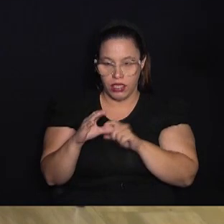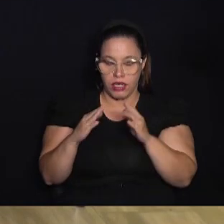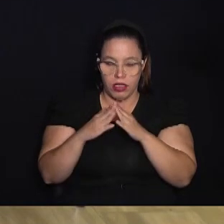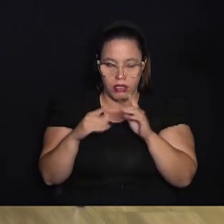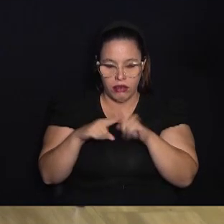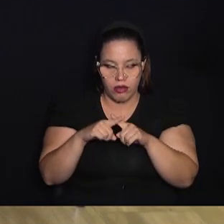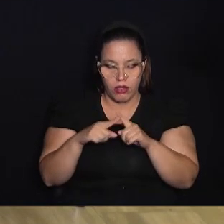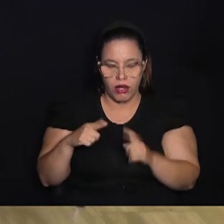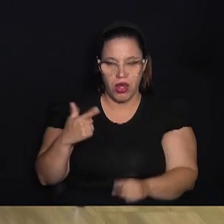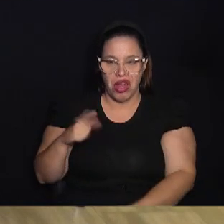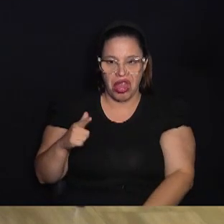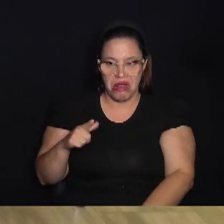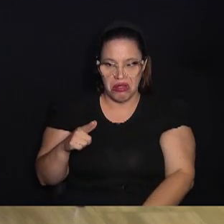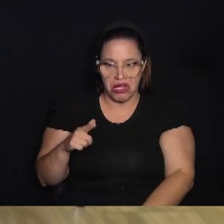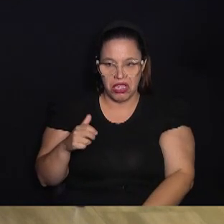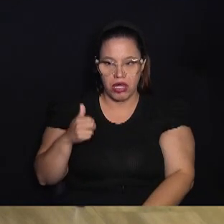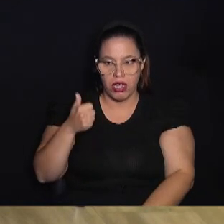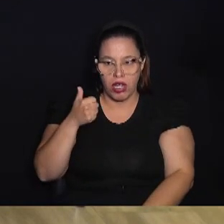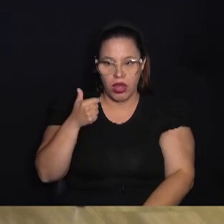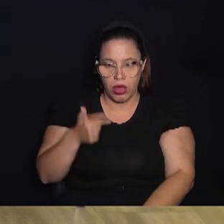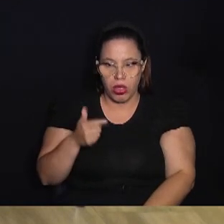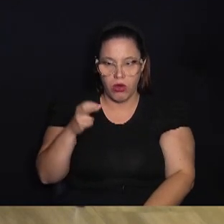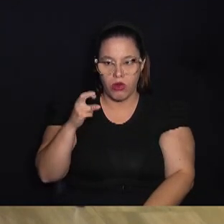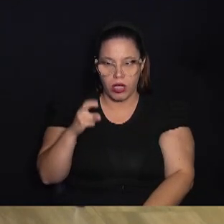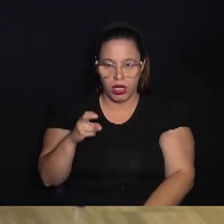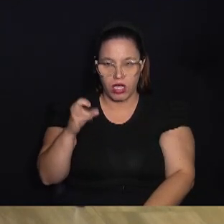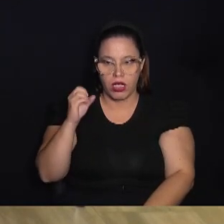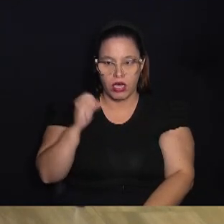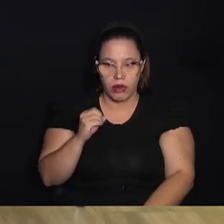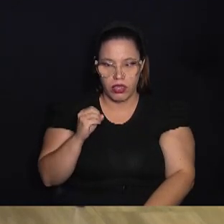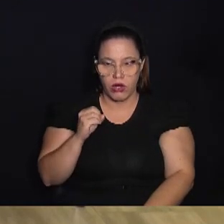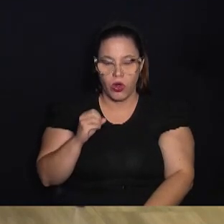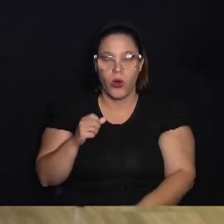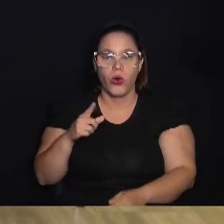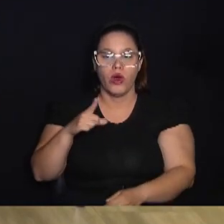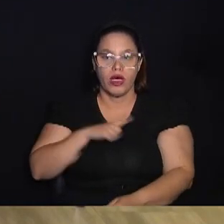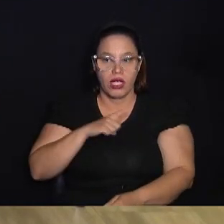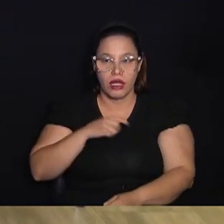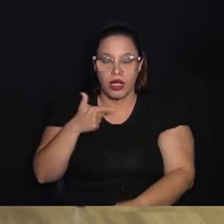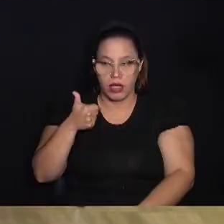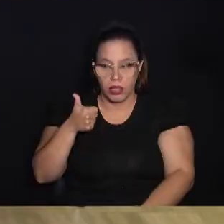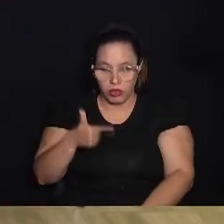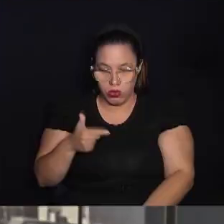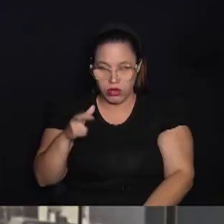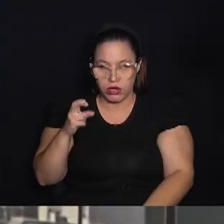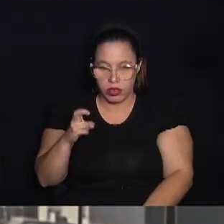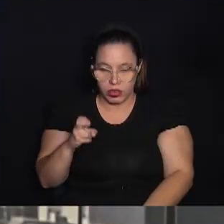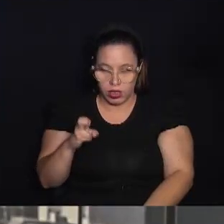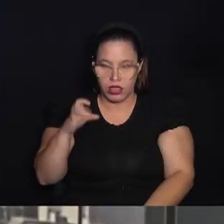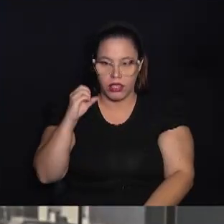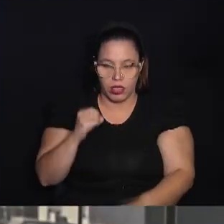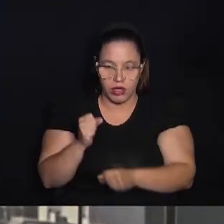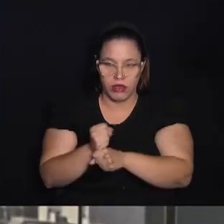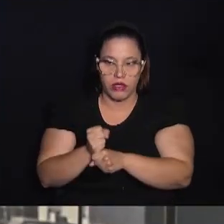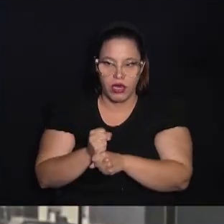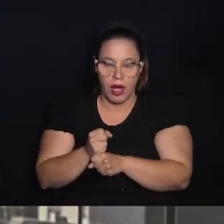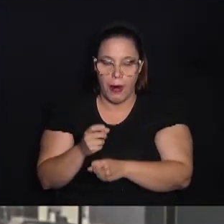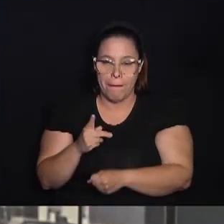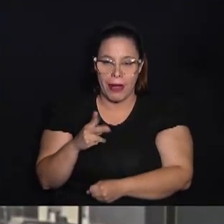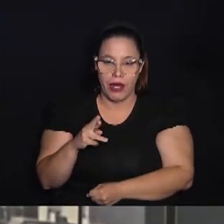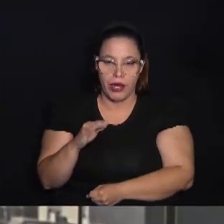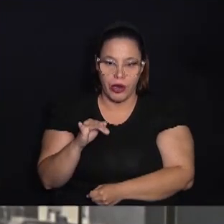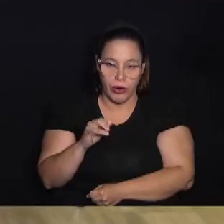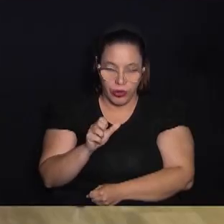uma o que tem 250 anos é a paróquia Nossa senh da Conceição boa já já a gente vai ver mais vídeos tem muito mais